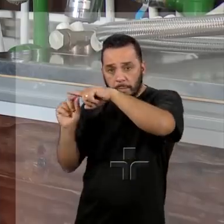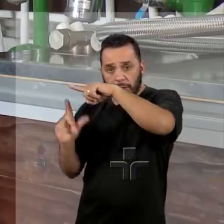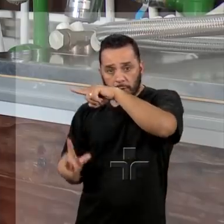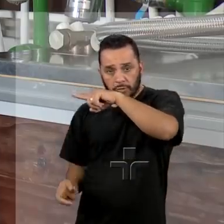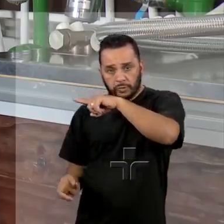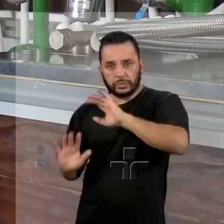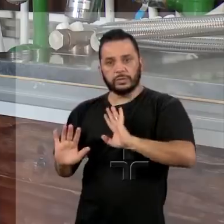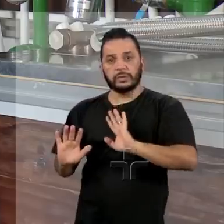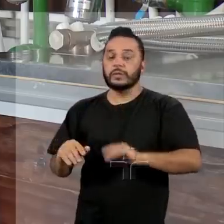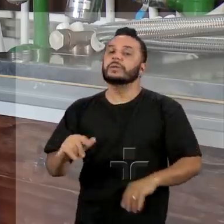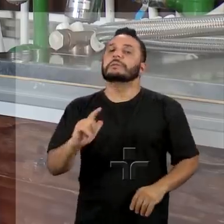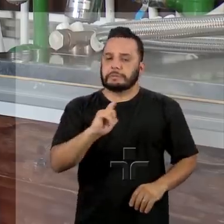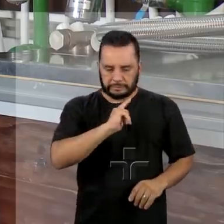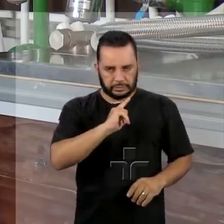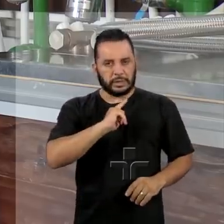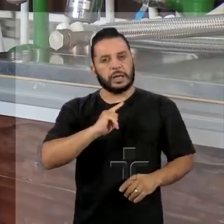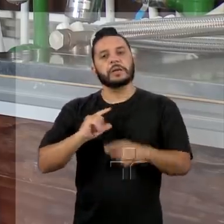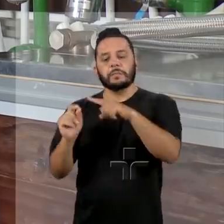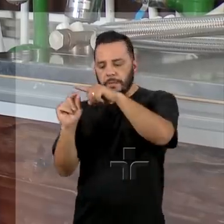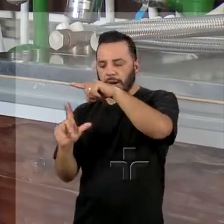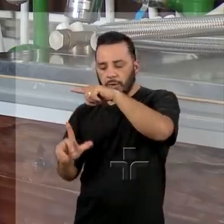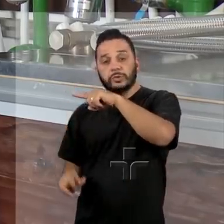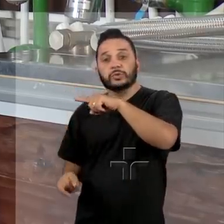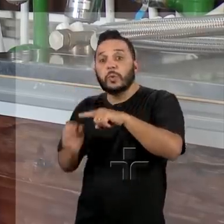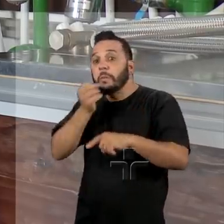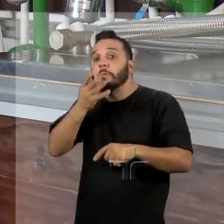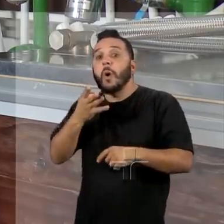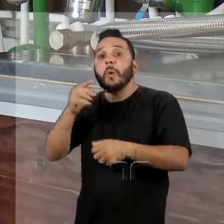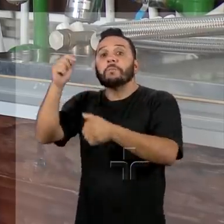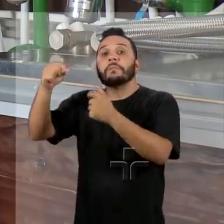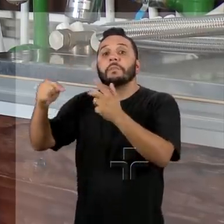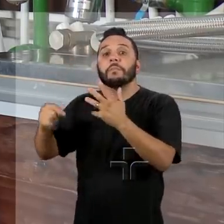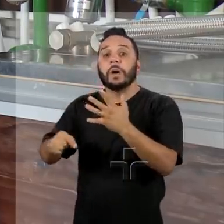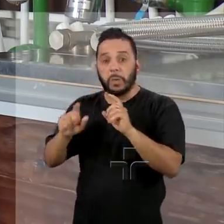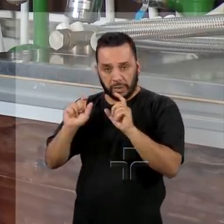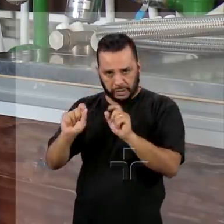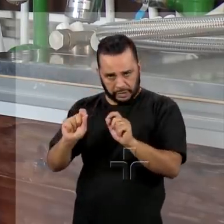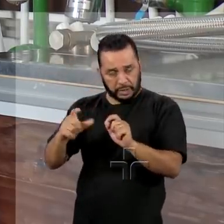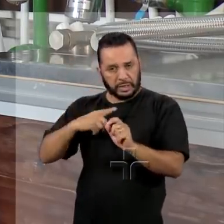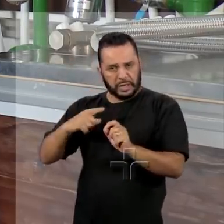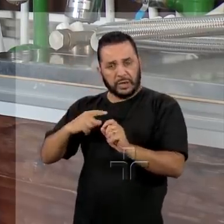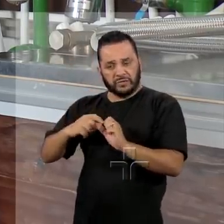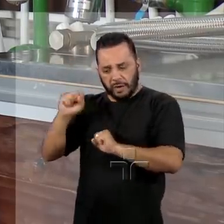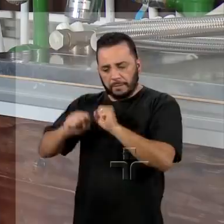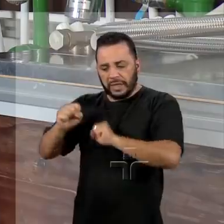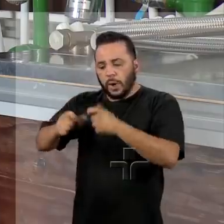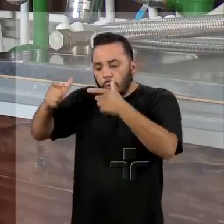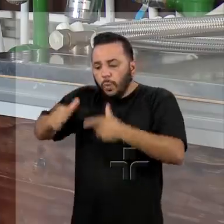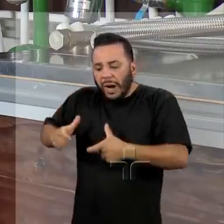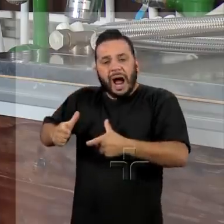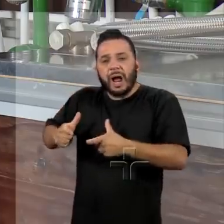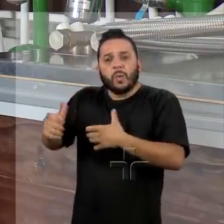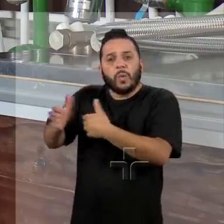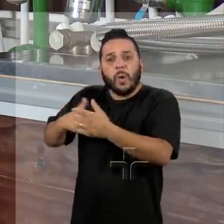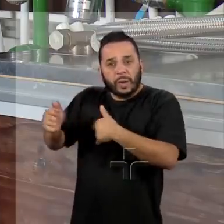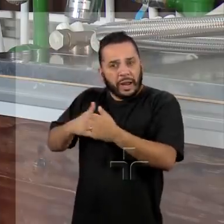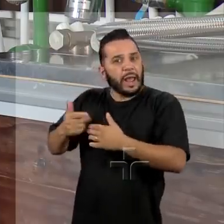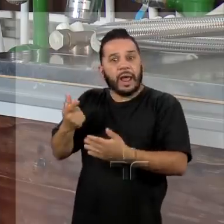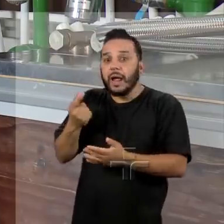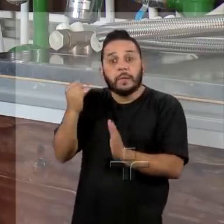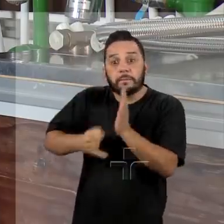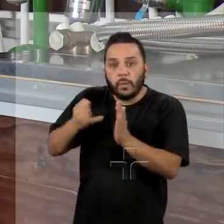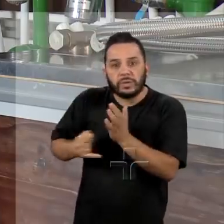As vantagens que você tem dentro do Mercosul, que independentemente de onde você produz o produto, você vai pagar exatamente os mesmos